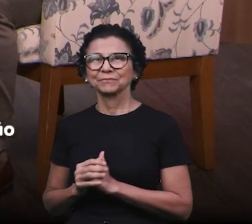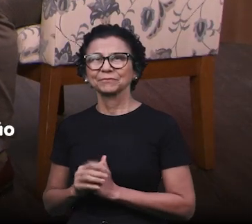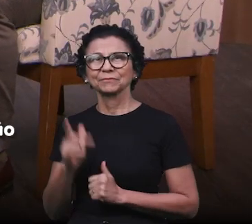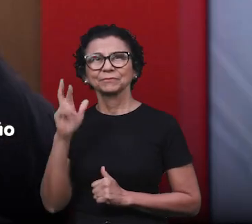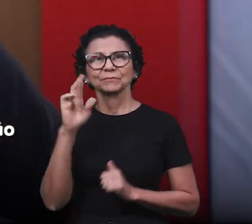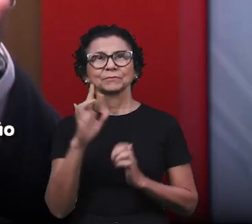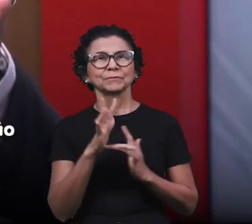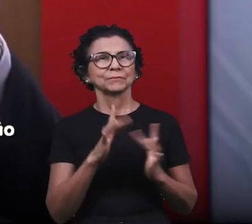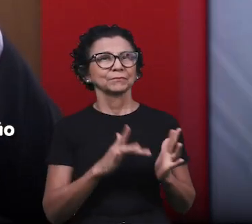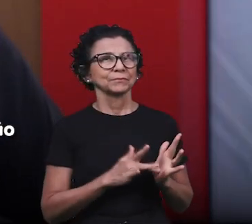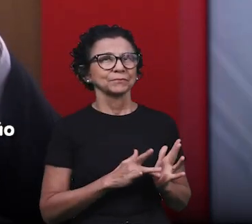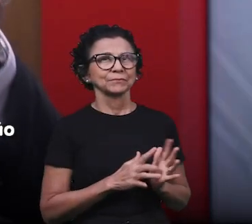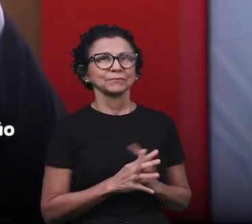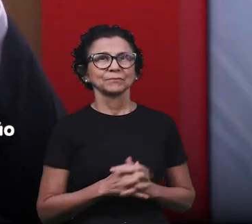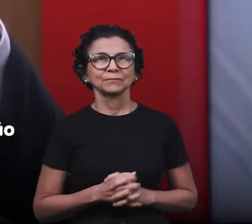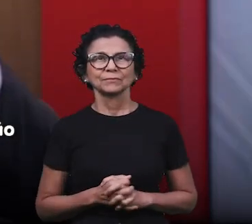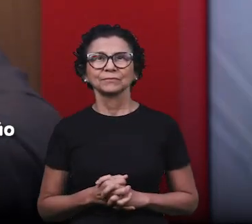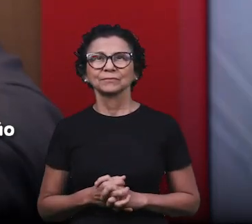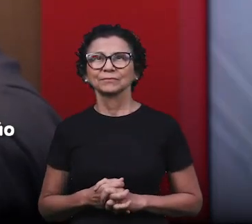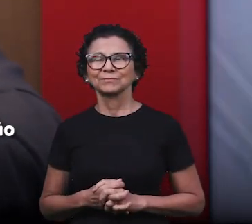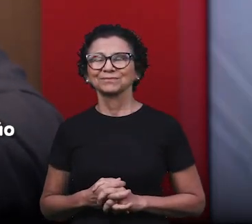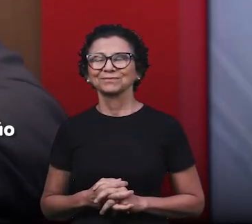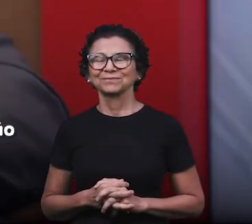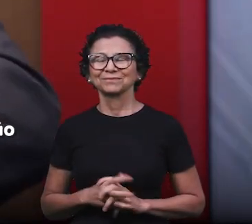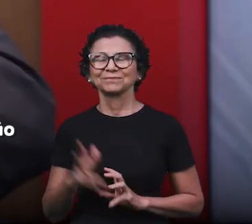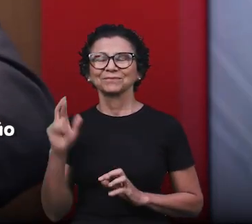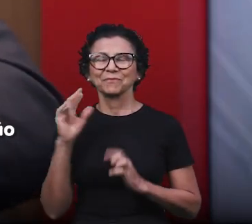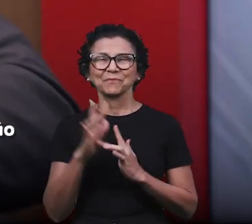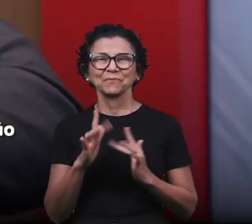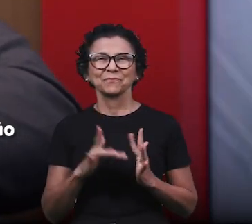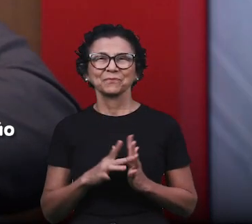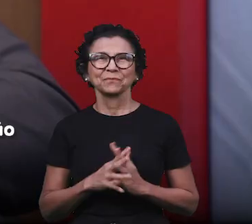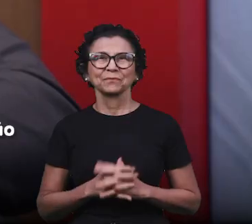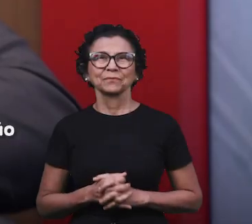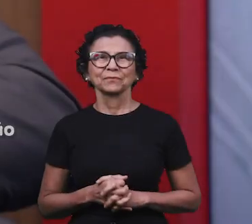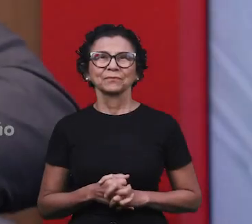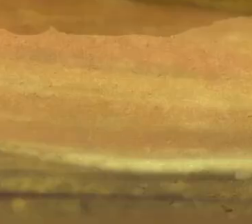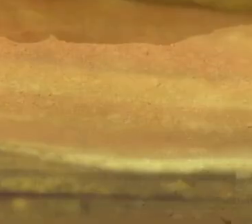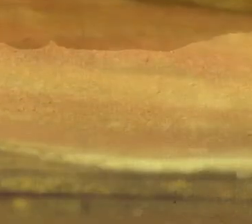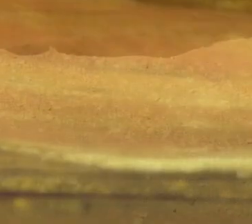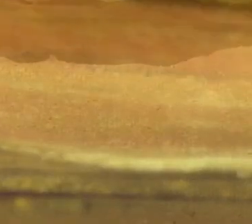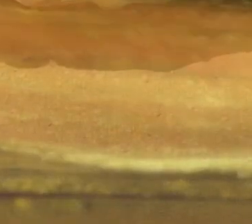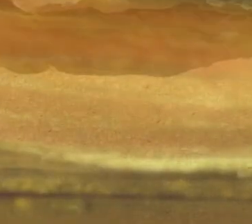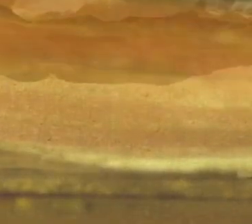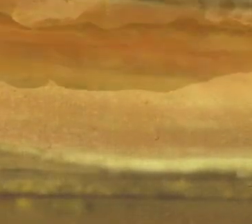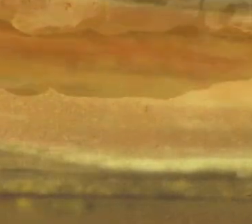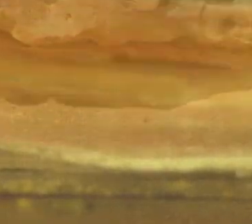paz do Senhor. Pastor Luiz, a paz do Senhor. Jesus. Até o nosso próximo programa. Até o próximo programa.